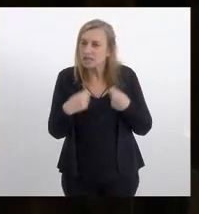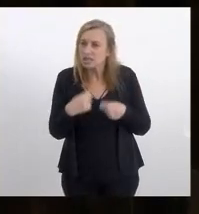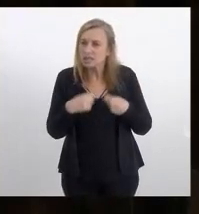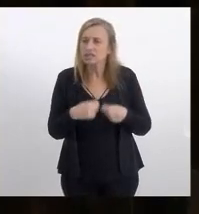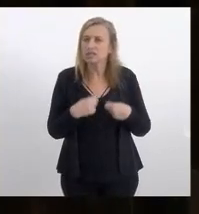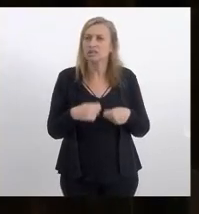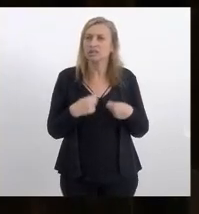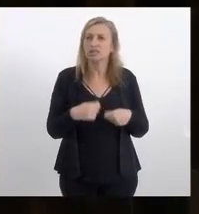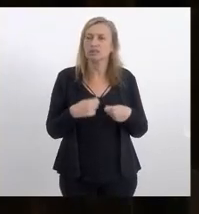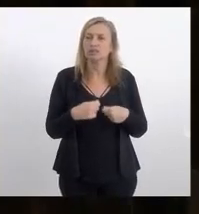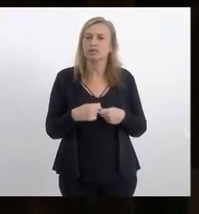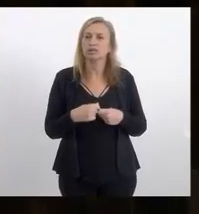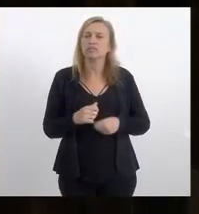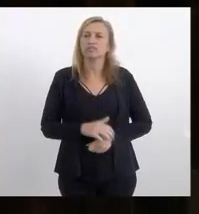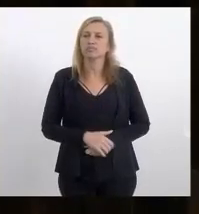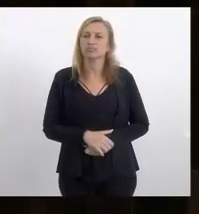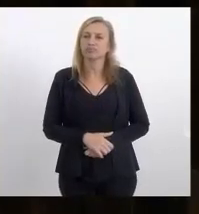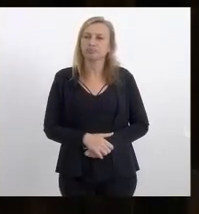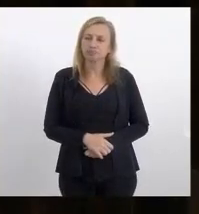estar